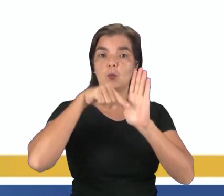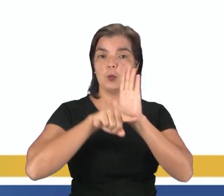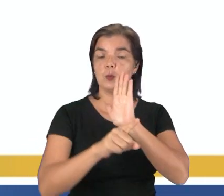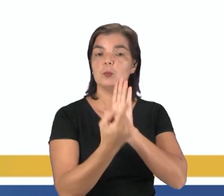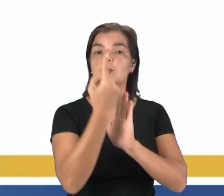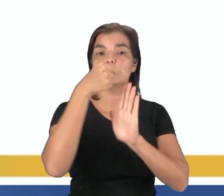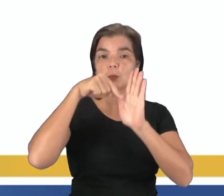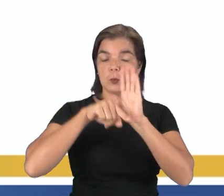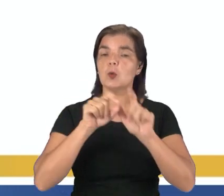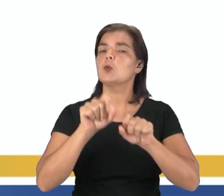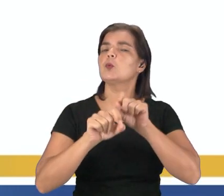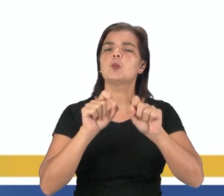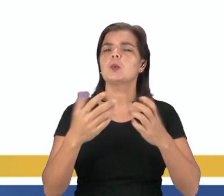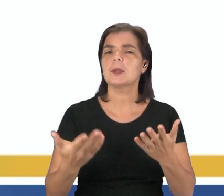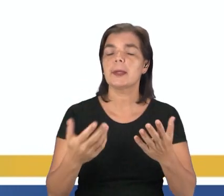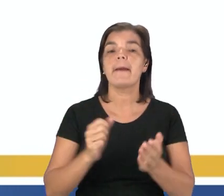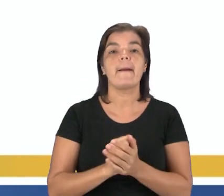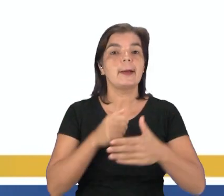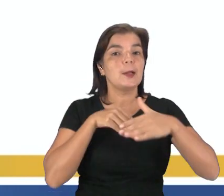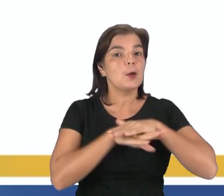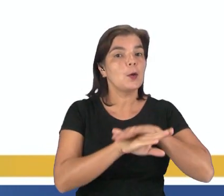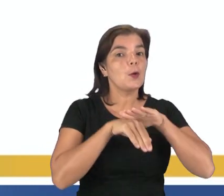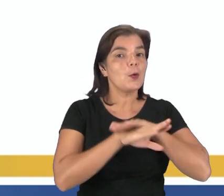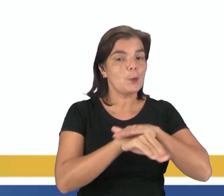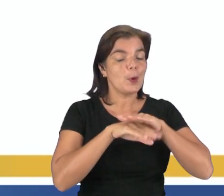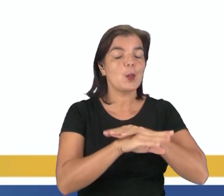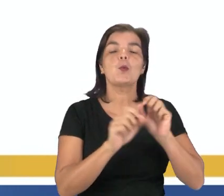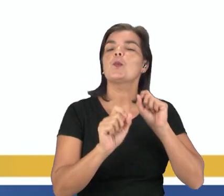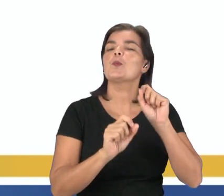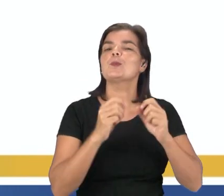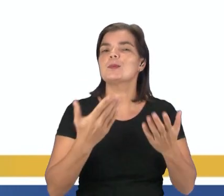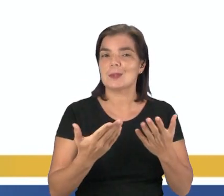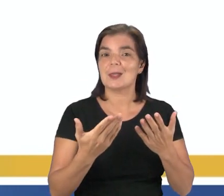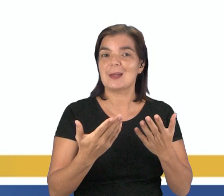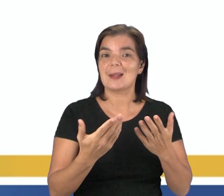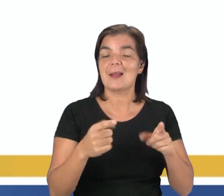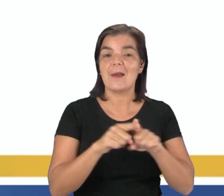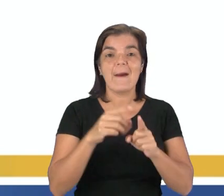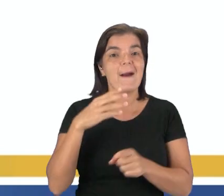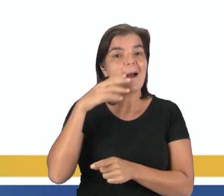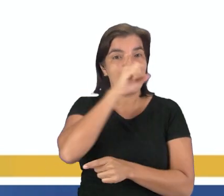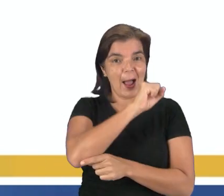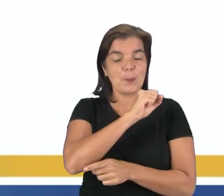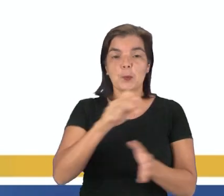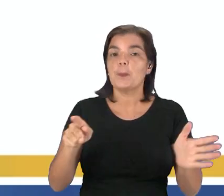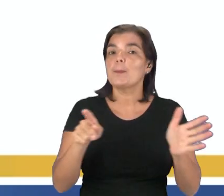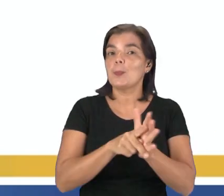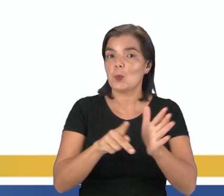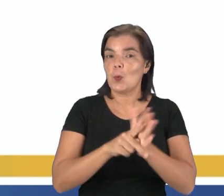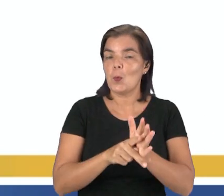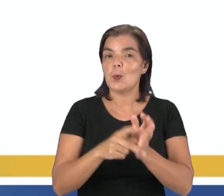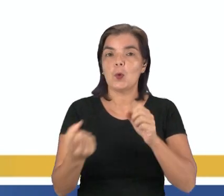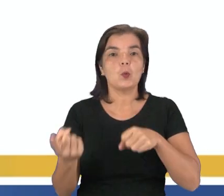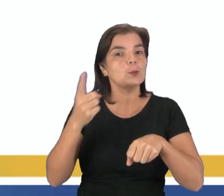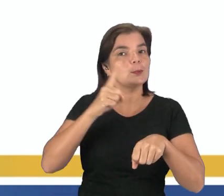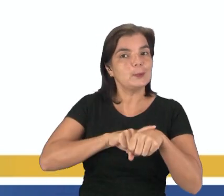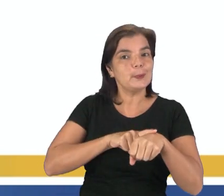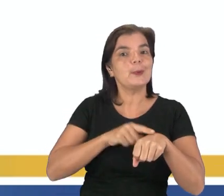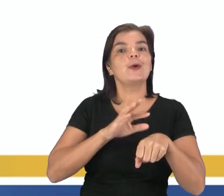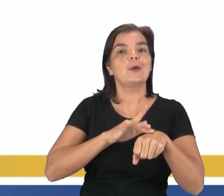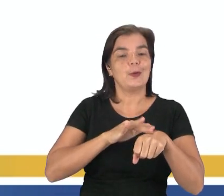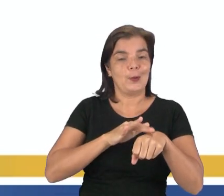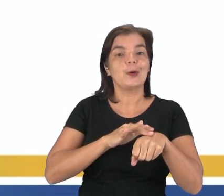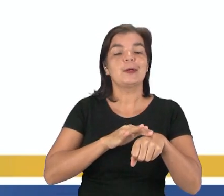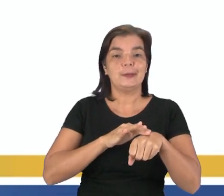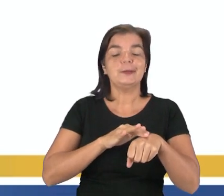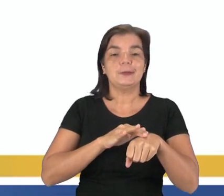memória imunológica, ele vai deixar guardado, armazenado, uma resposta rápida e específica para quando acontecer